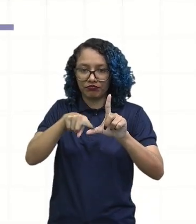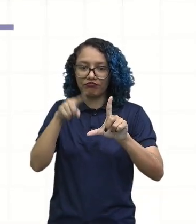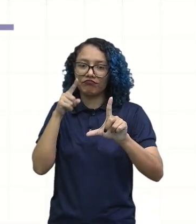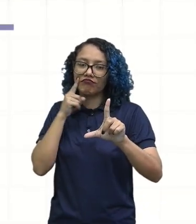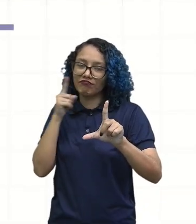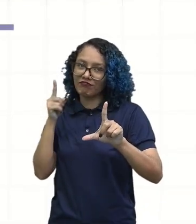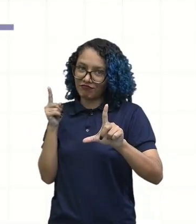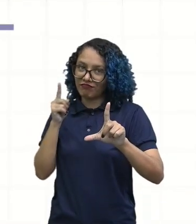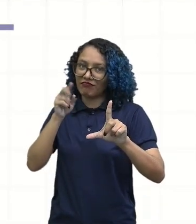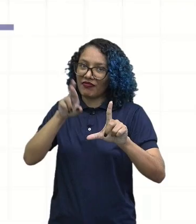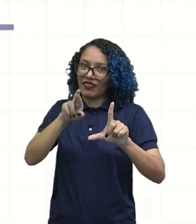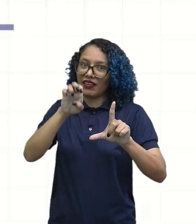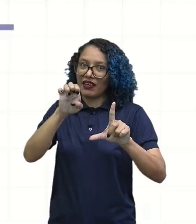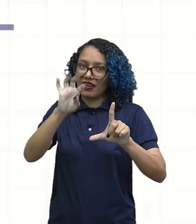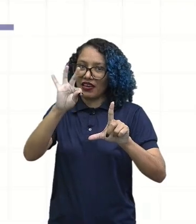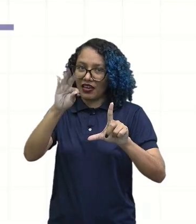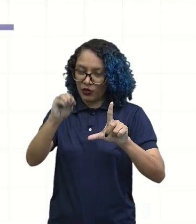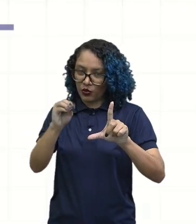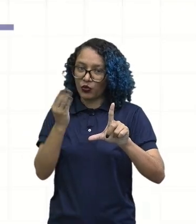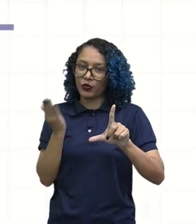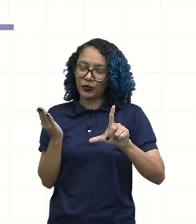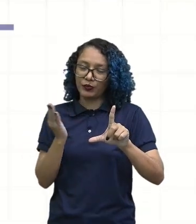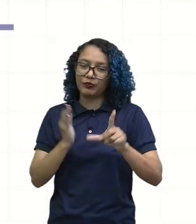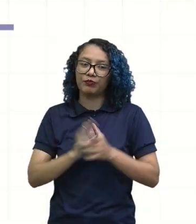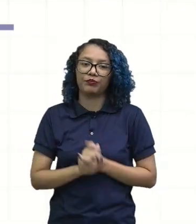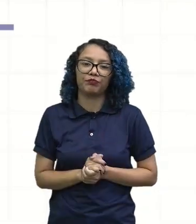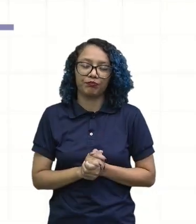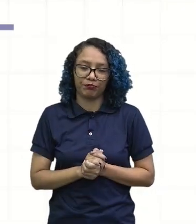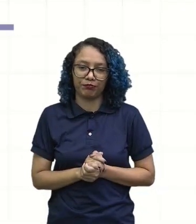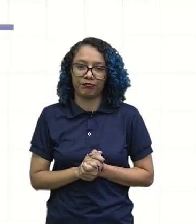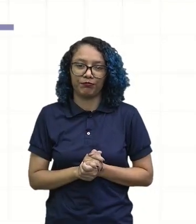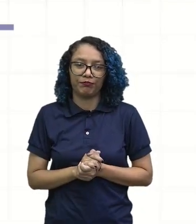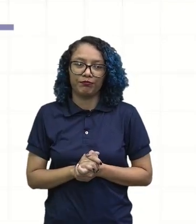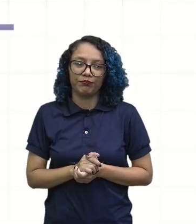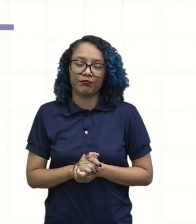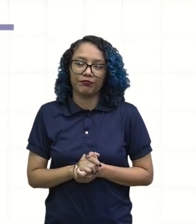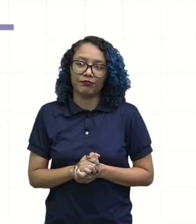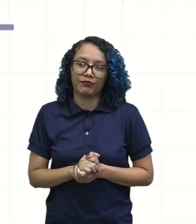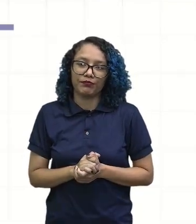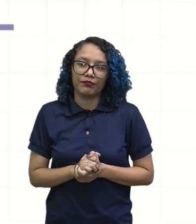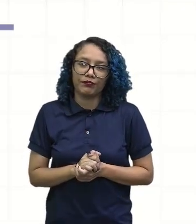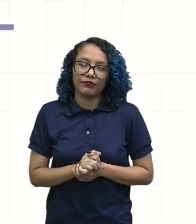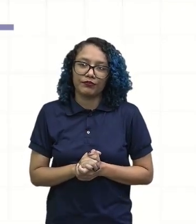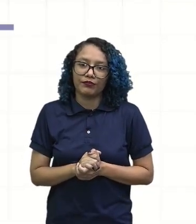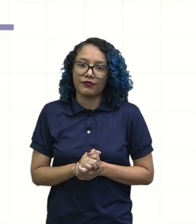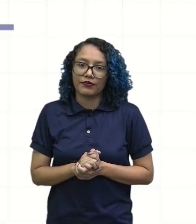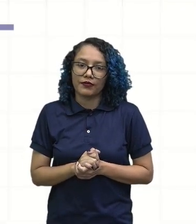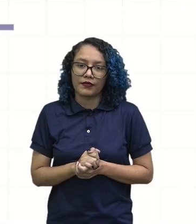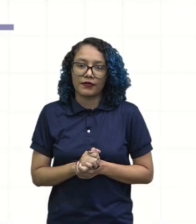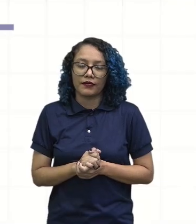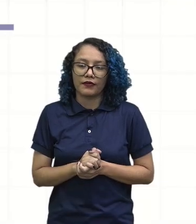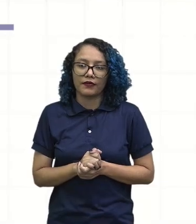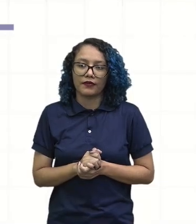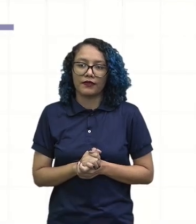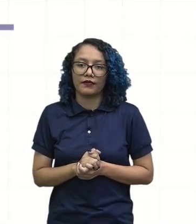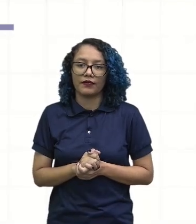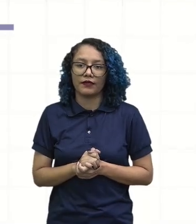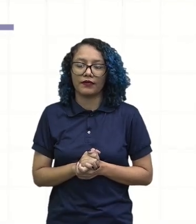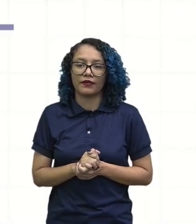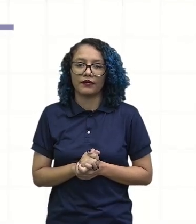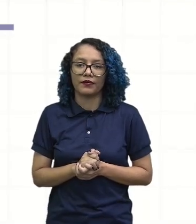característica de um ângulo reto, certo? Eis a imagem na tela. Temos aqui um